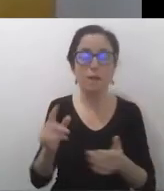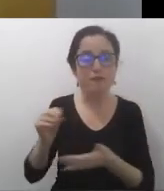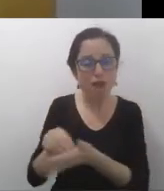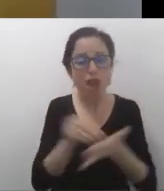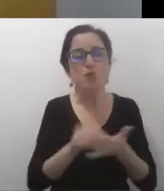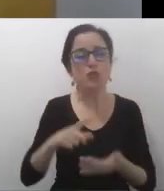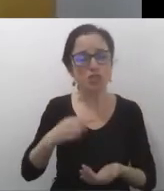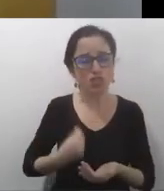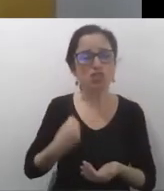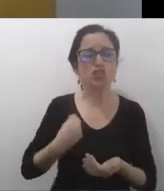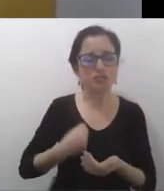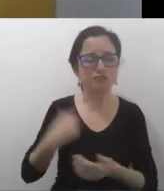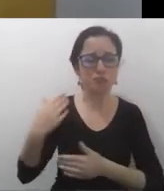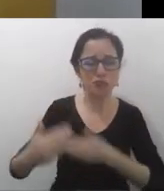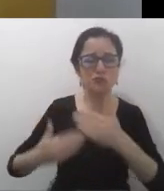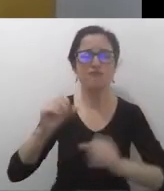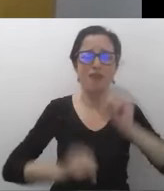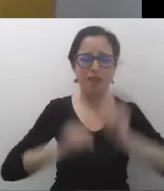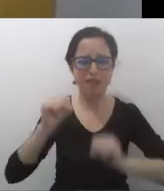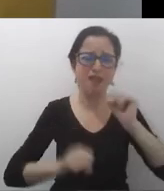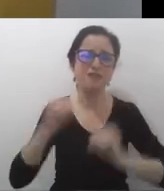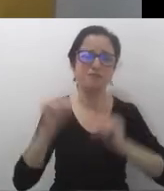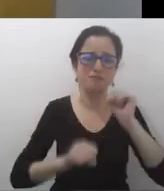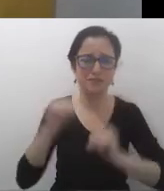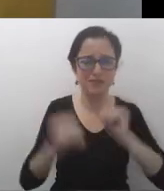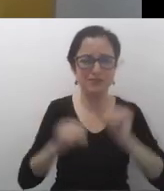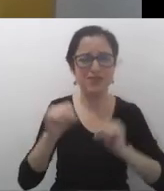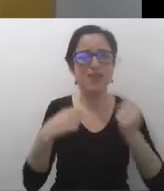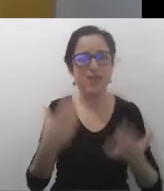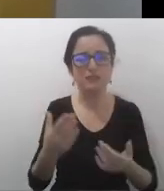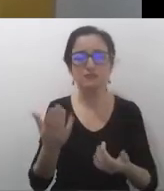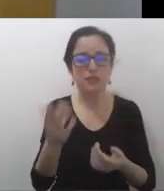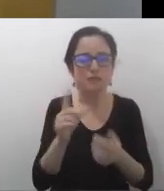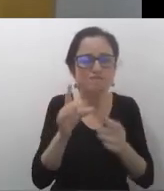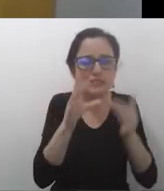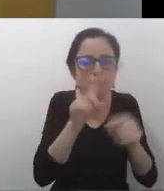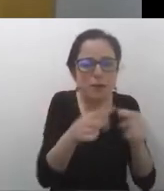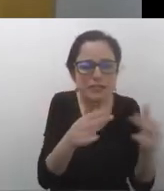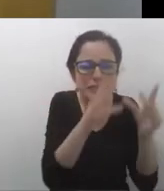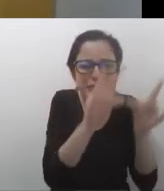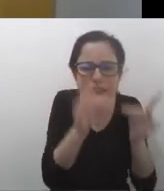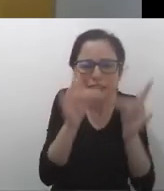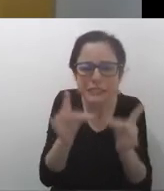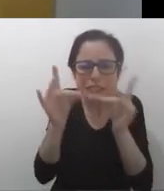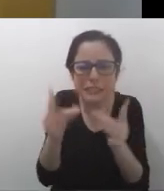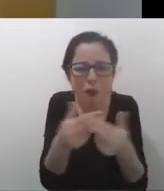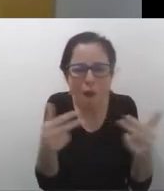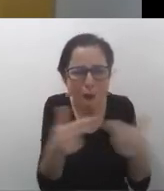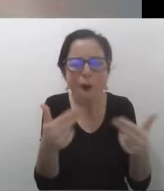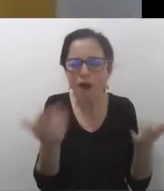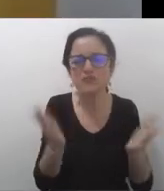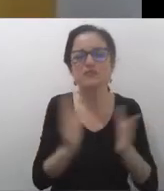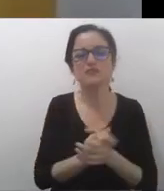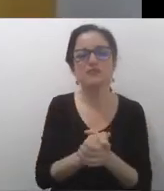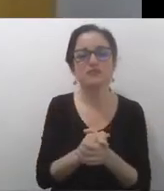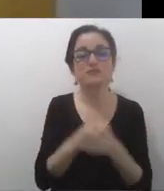os buracos que existiram na nossa, no processo de industrialização, que tornavam certos